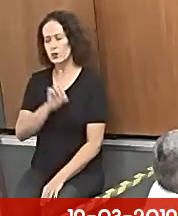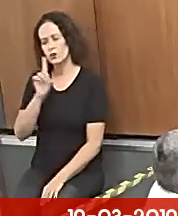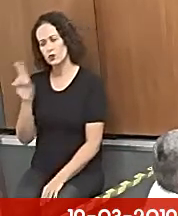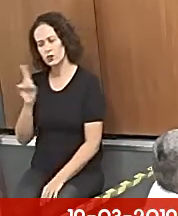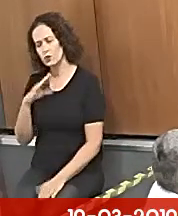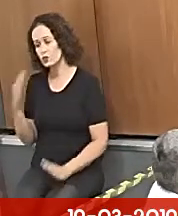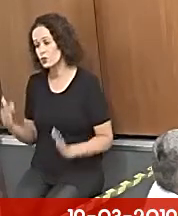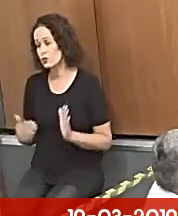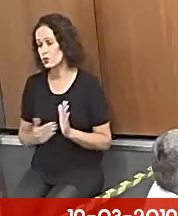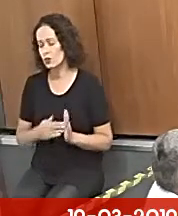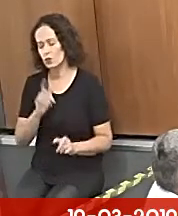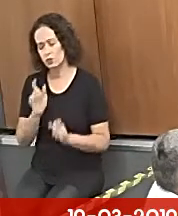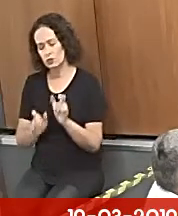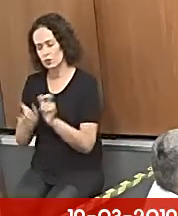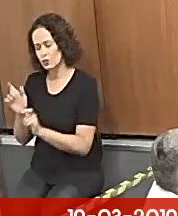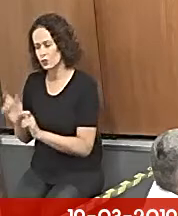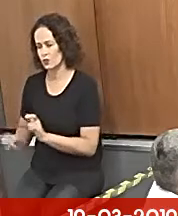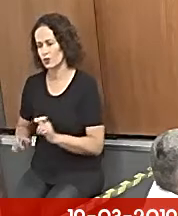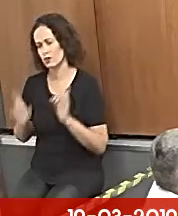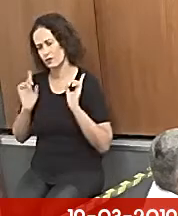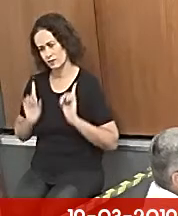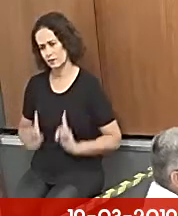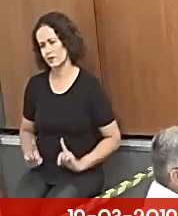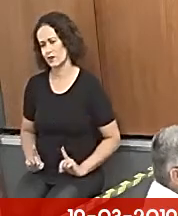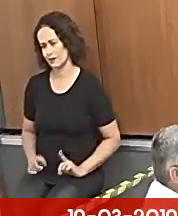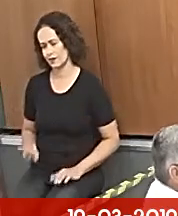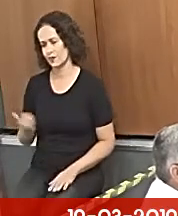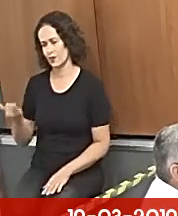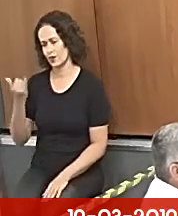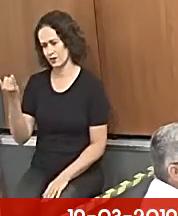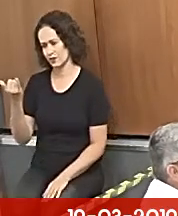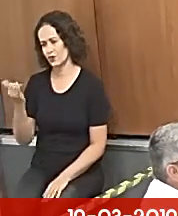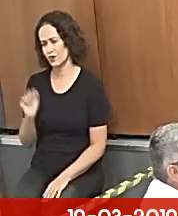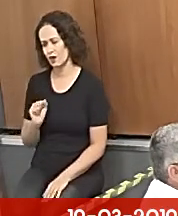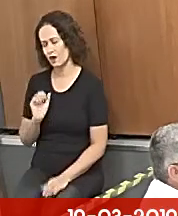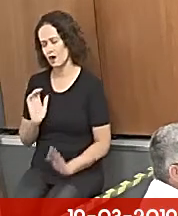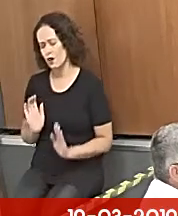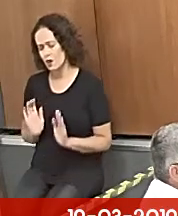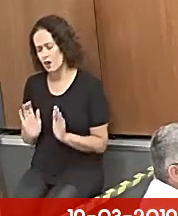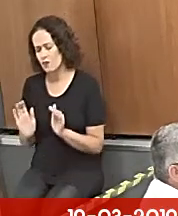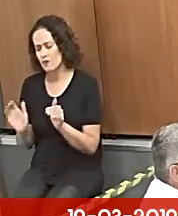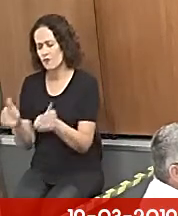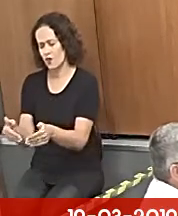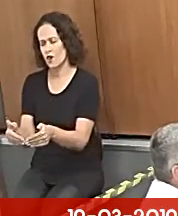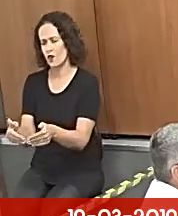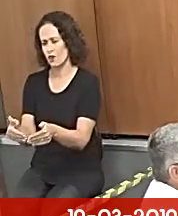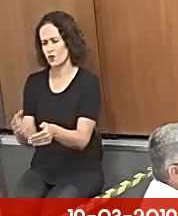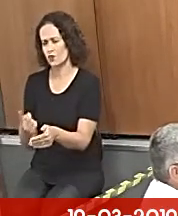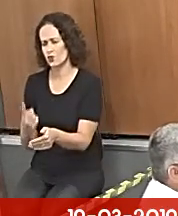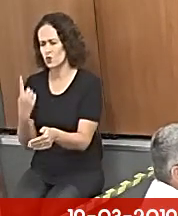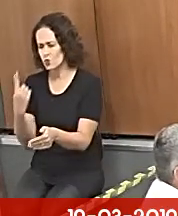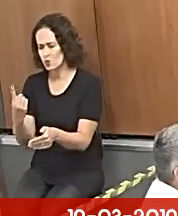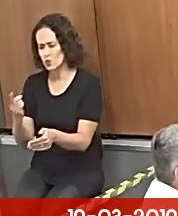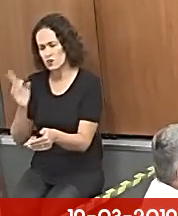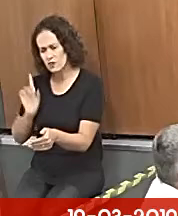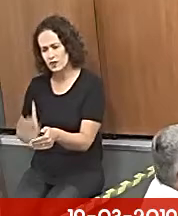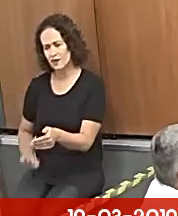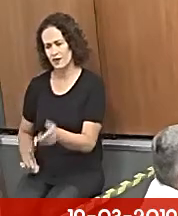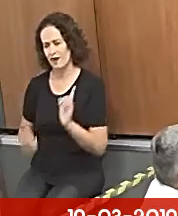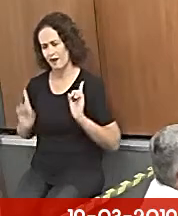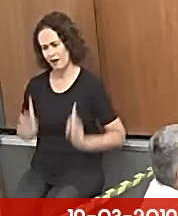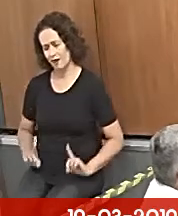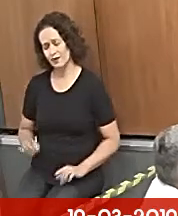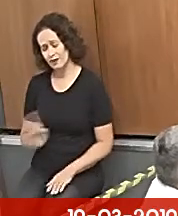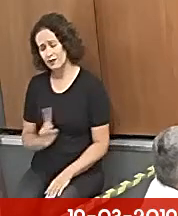todas as pessoas com deficiência é feito é que não se focalize só naquele segmento naquela pessoa é